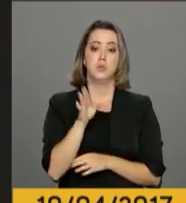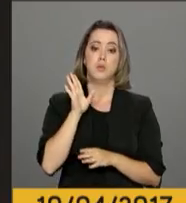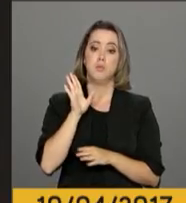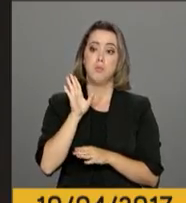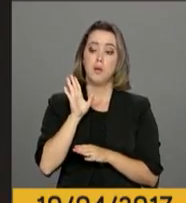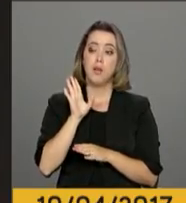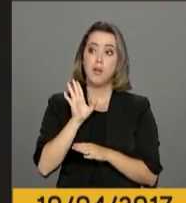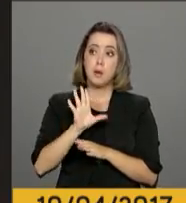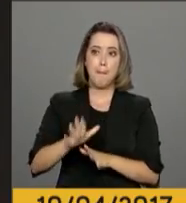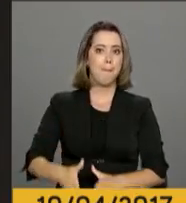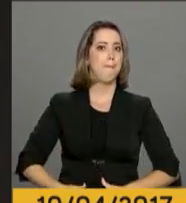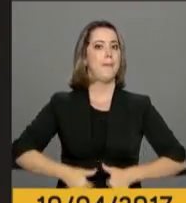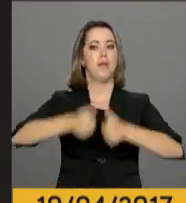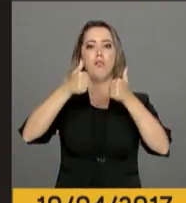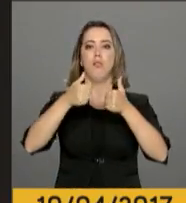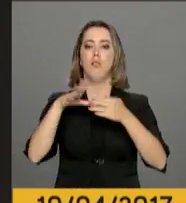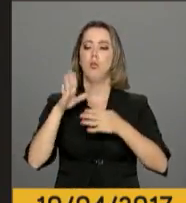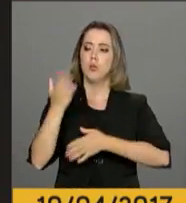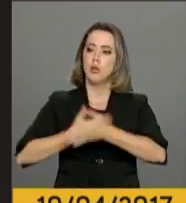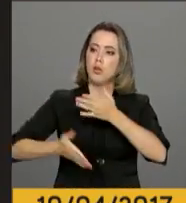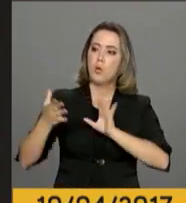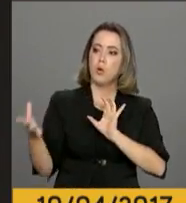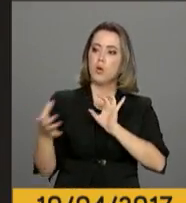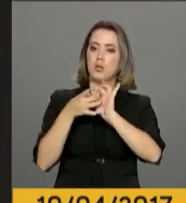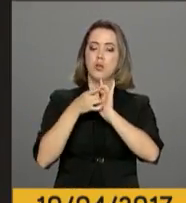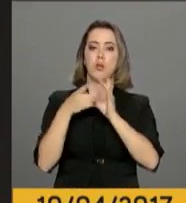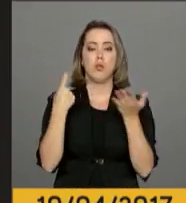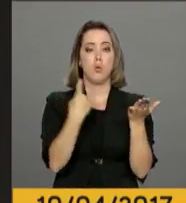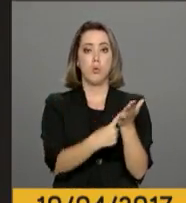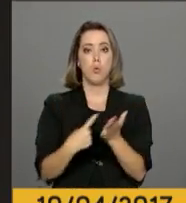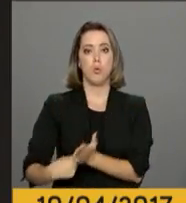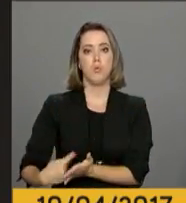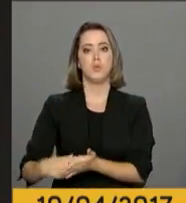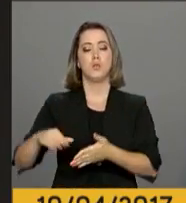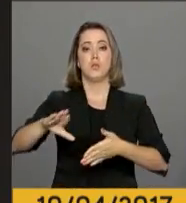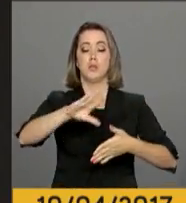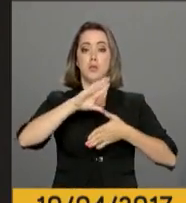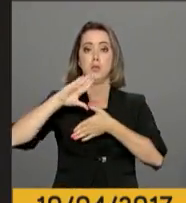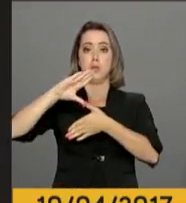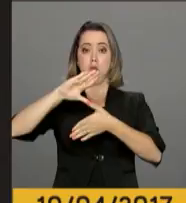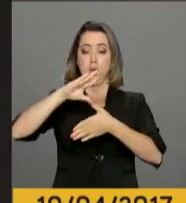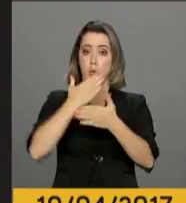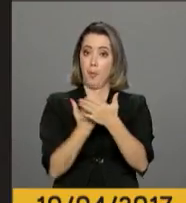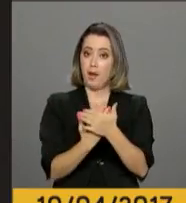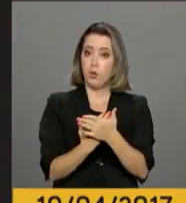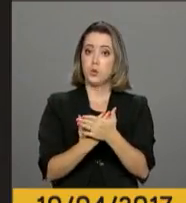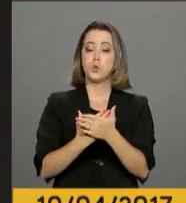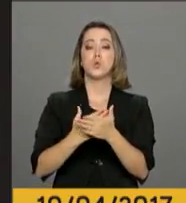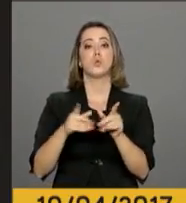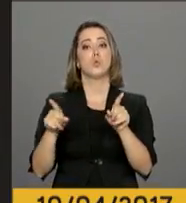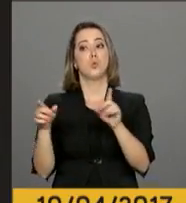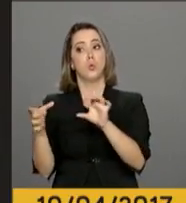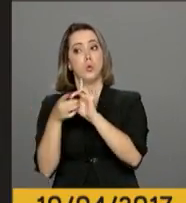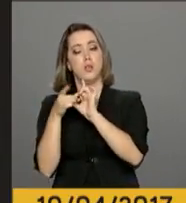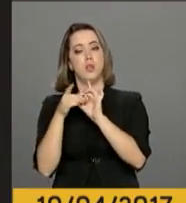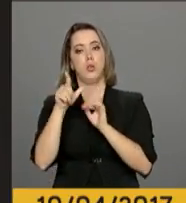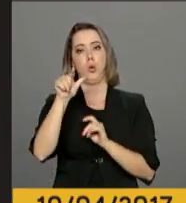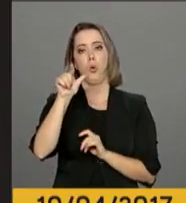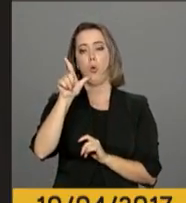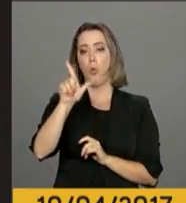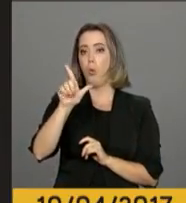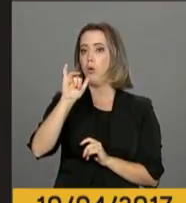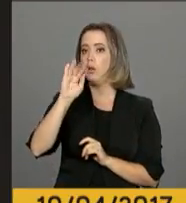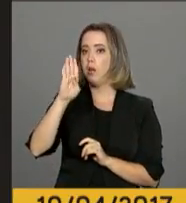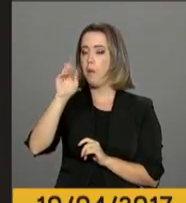incrementar as negociações para o acordo do livre comércio Mercosul e Líbano. Ficou paralisado um pequeno tempo, mas eu